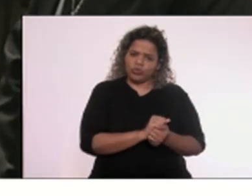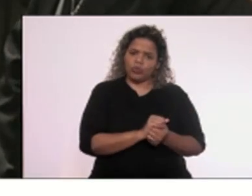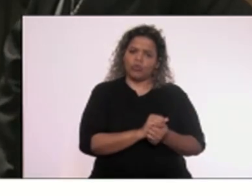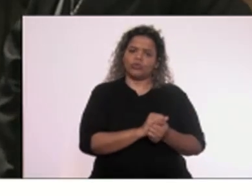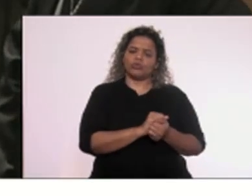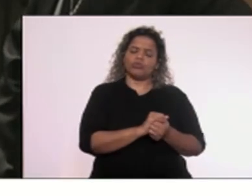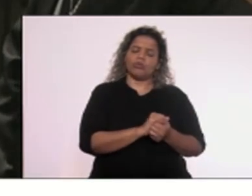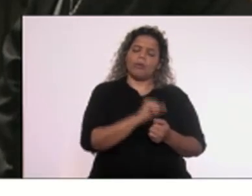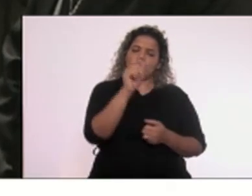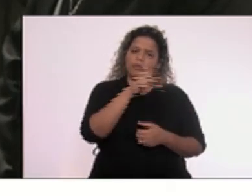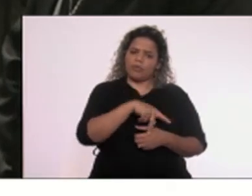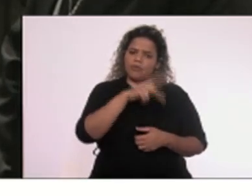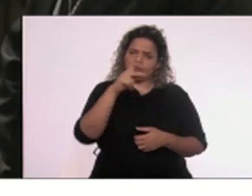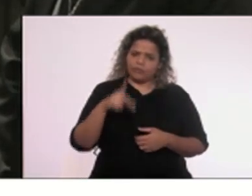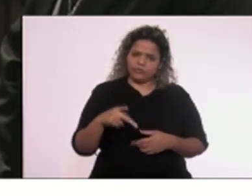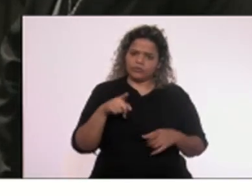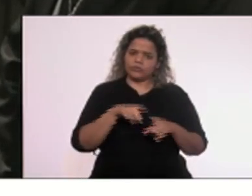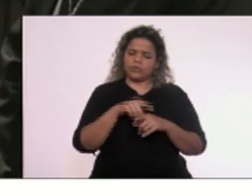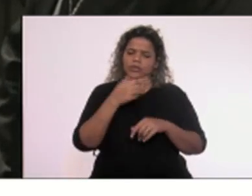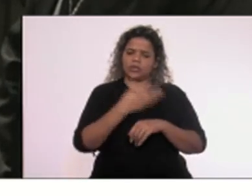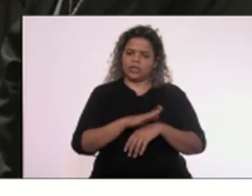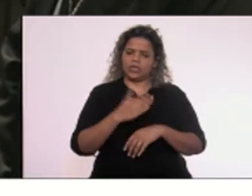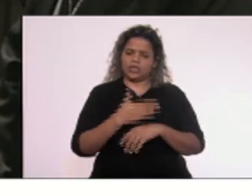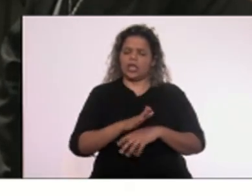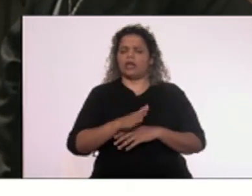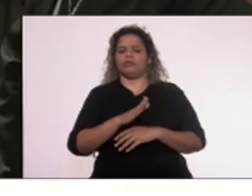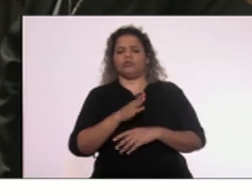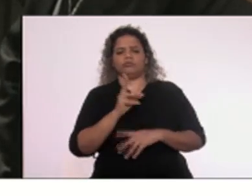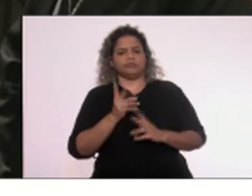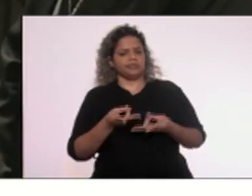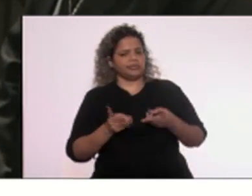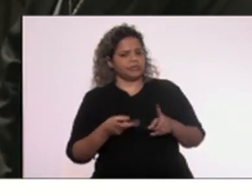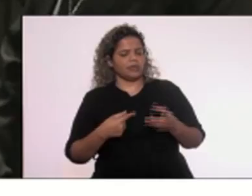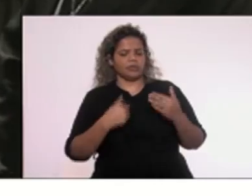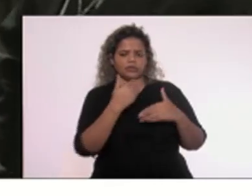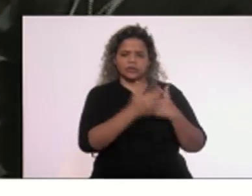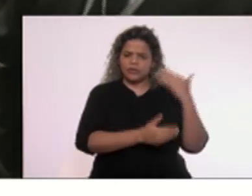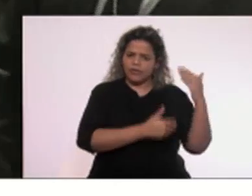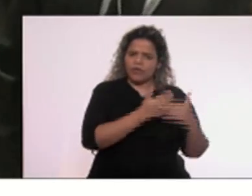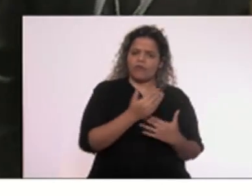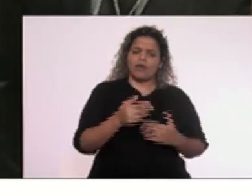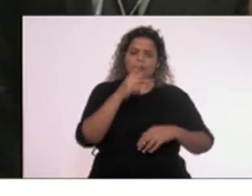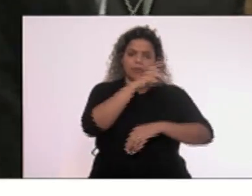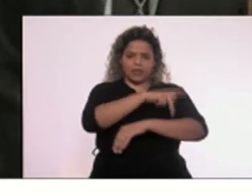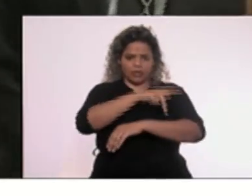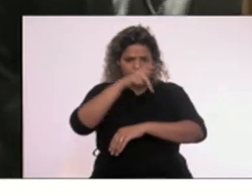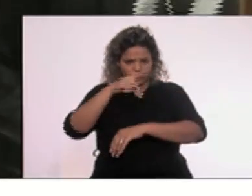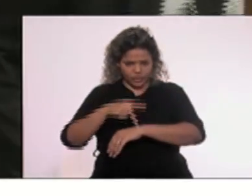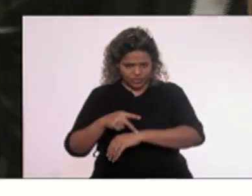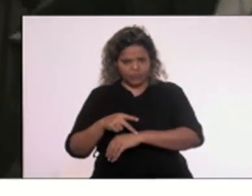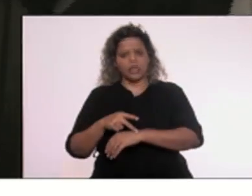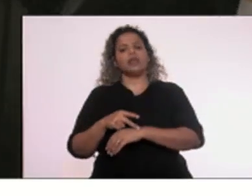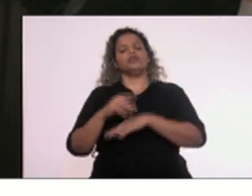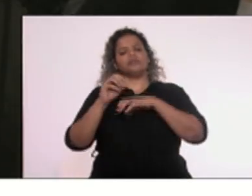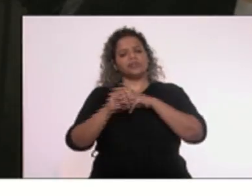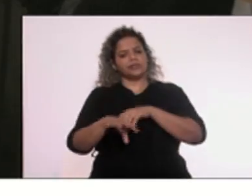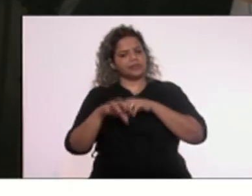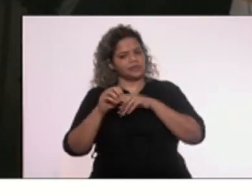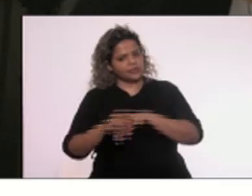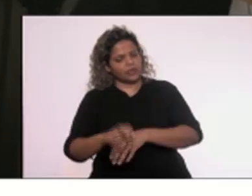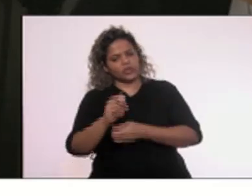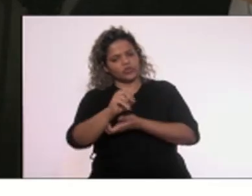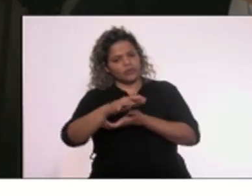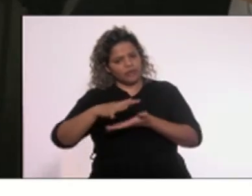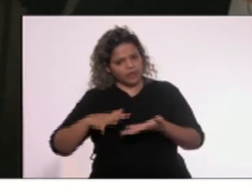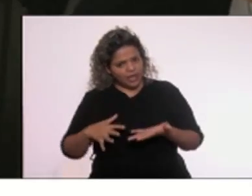corpo docente, que serão treinados e preparados para desenvolver pedagogicamente lições